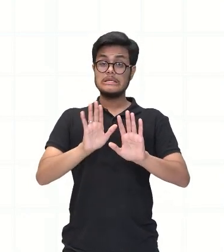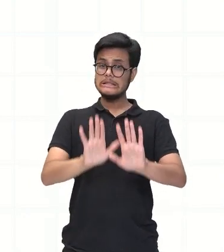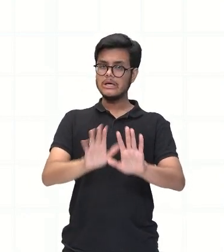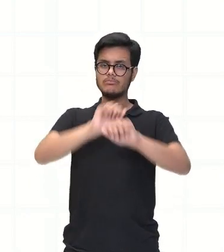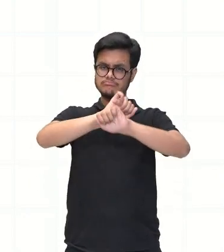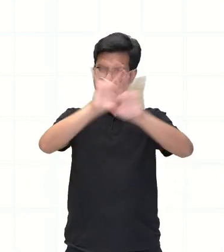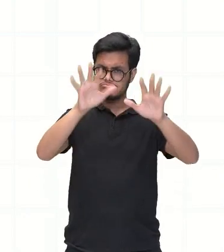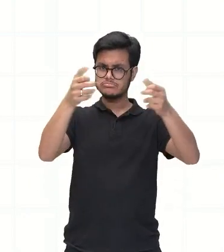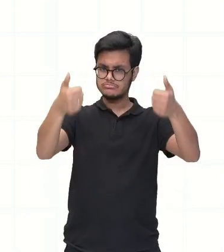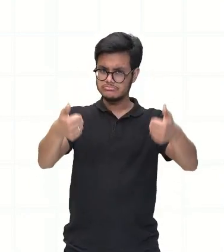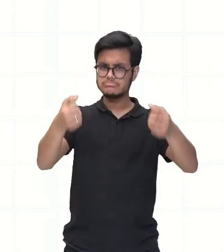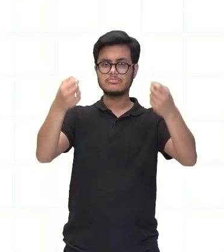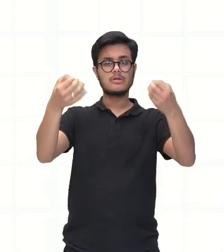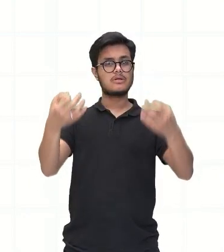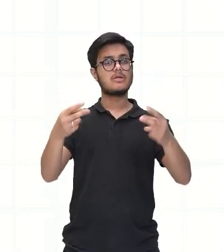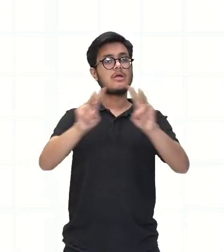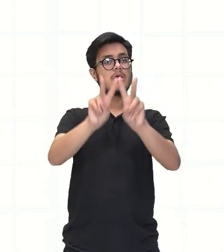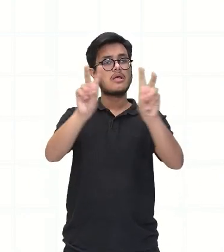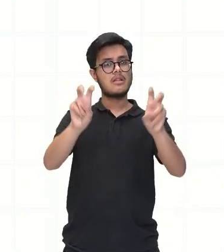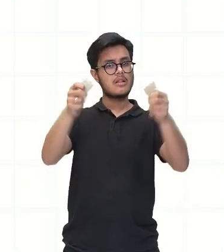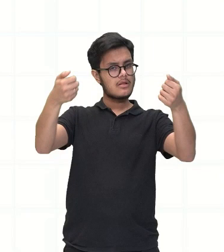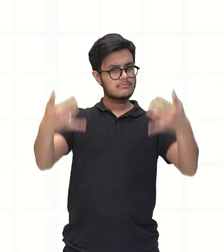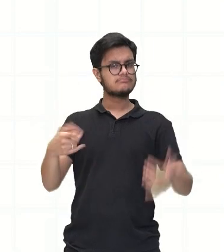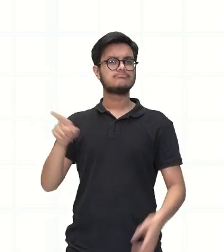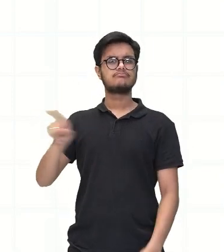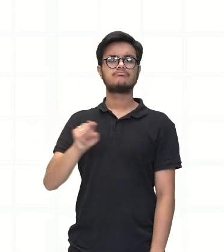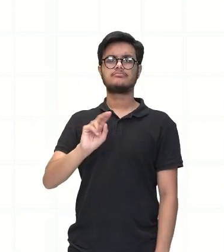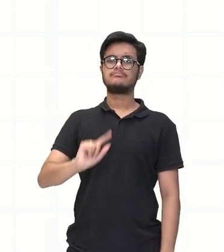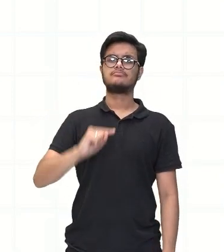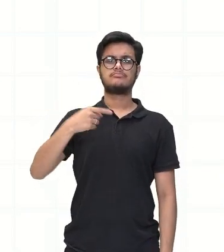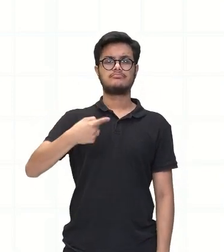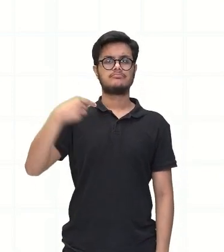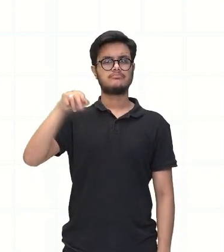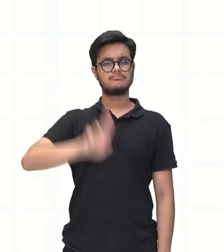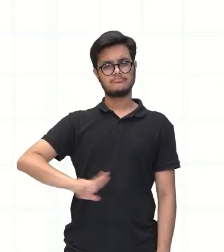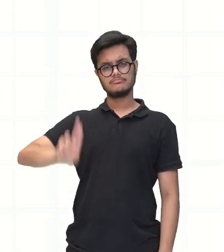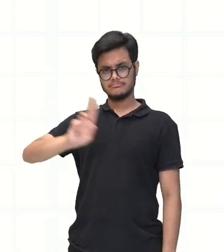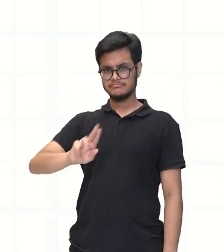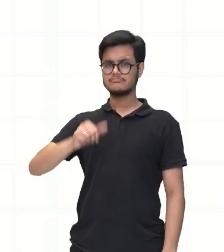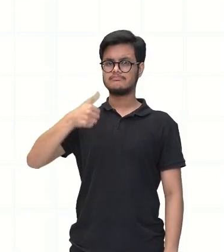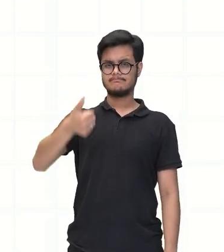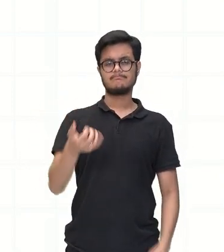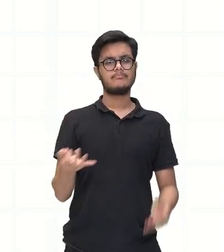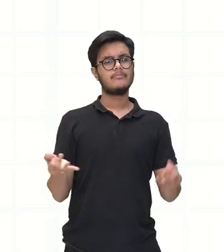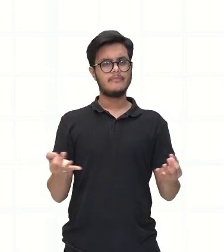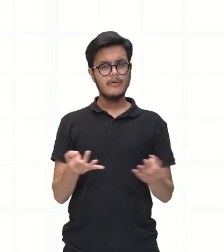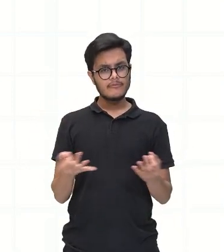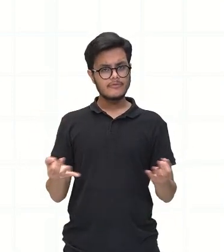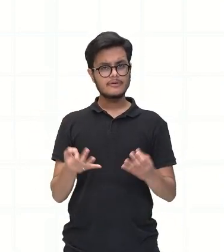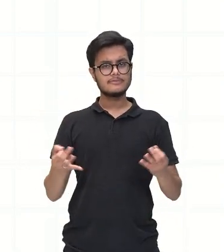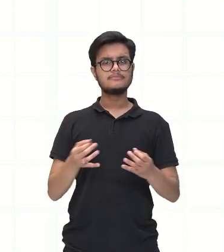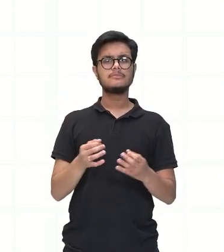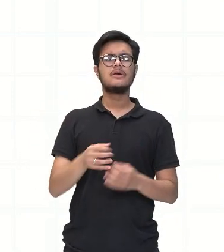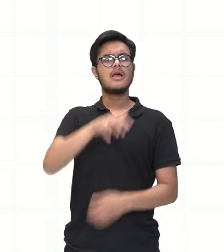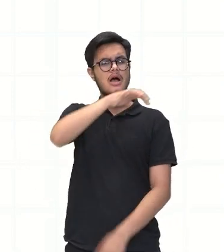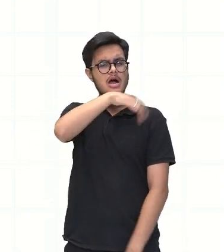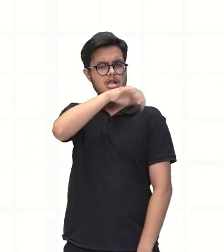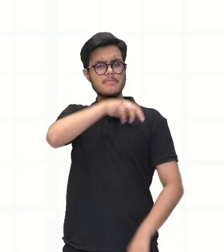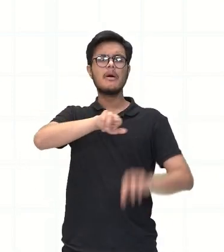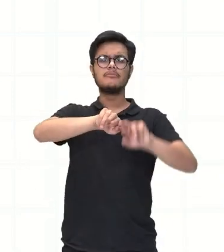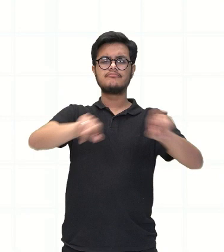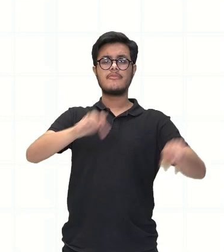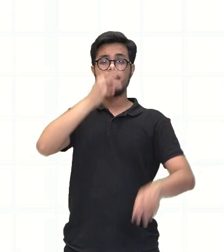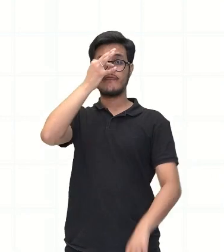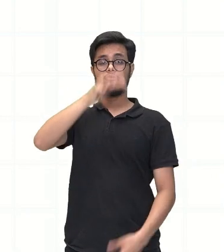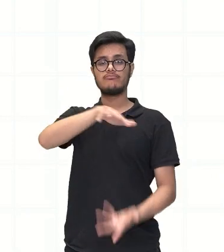respeito dessa situação aqui, desse quarto item do uso dos hífens compostos que nomeiam espécies do mundo das